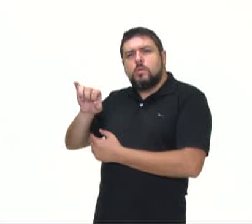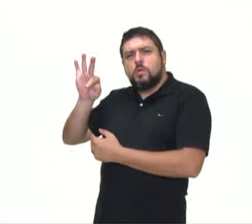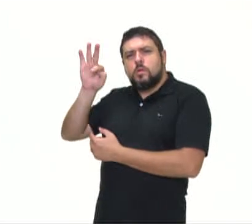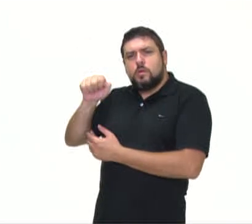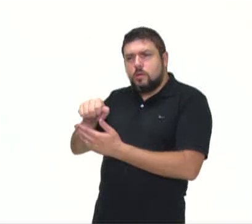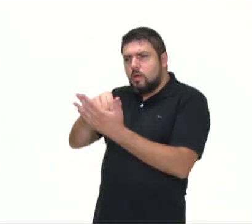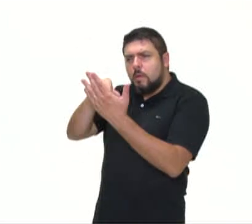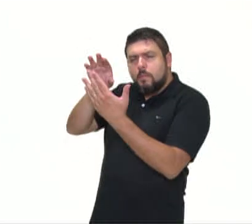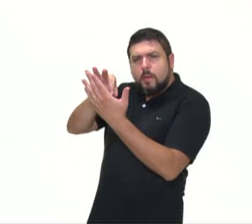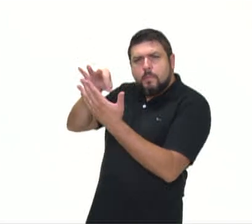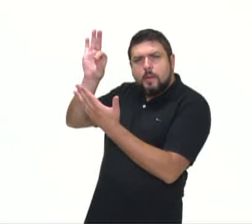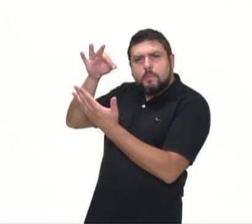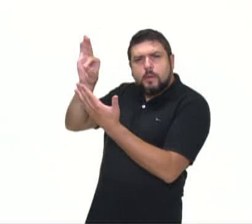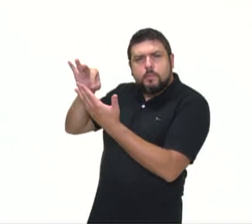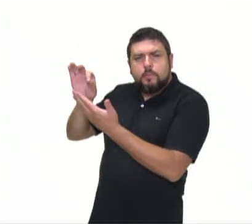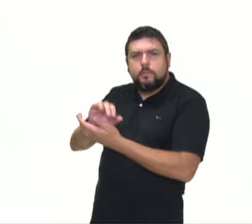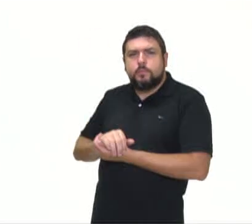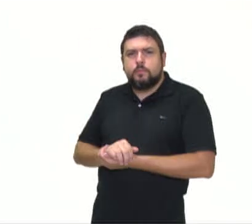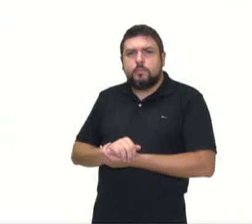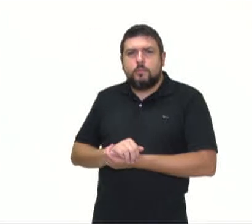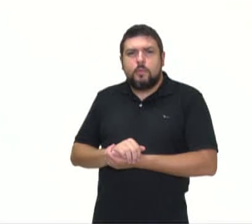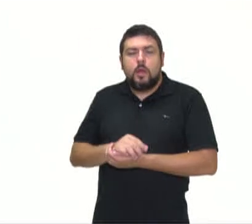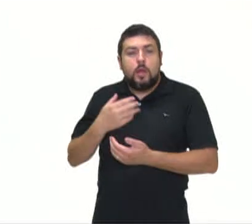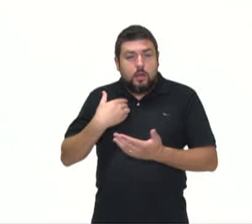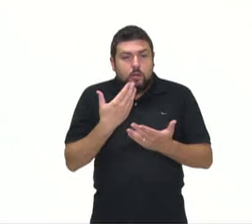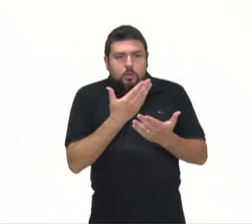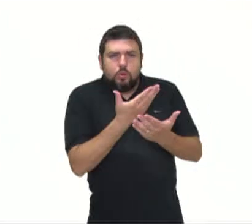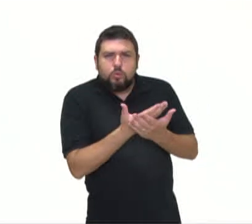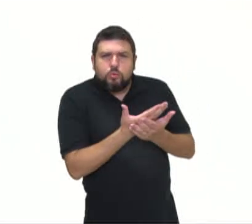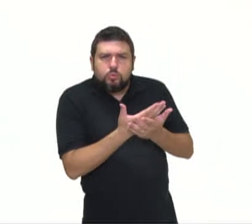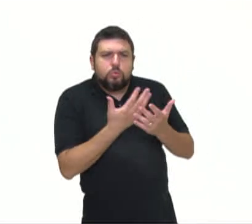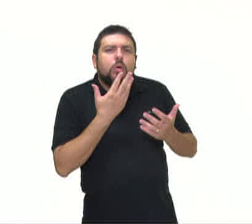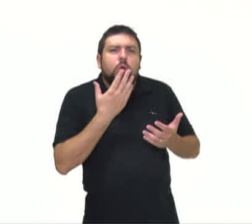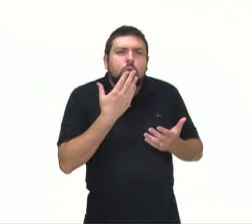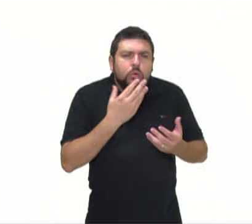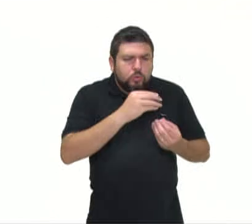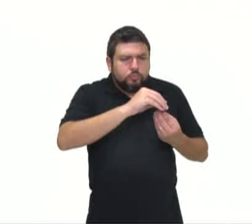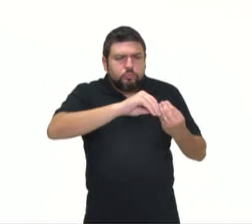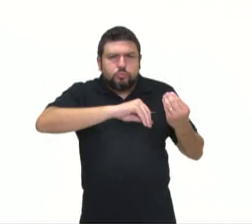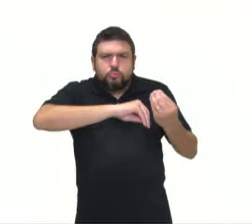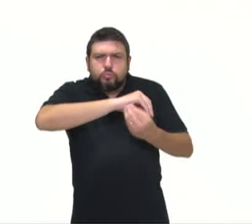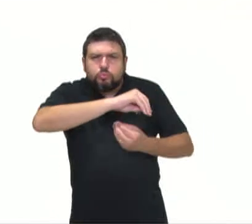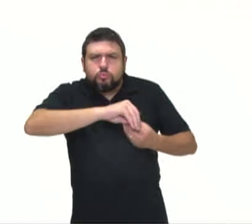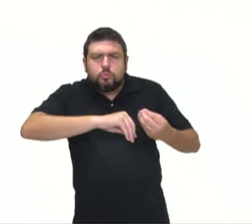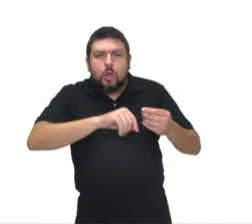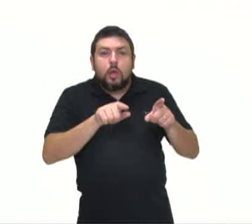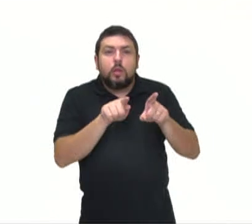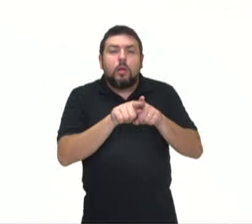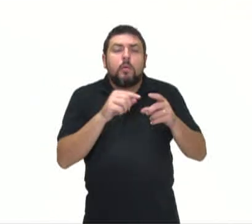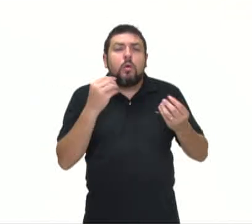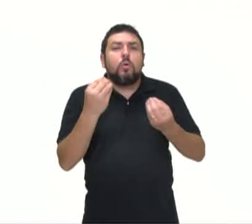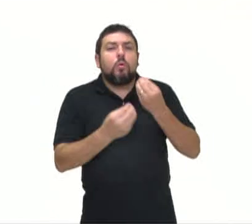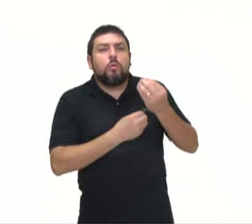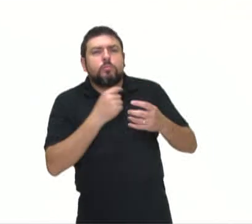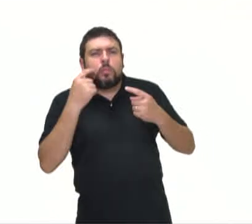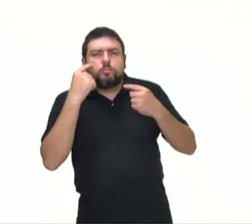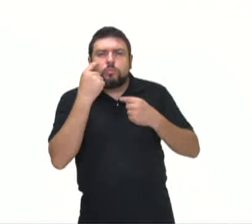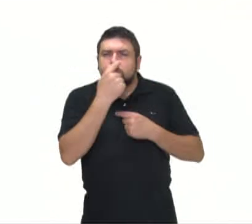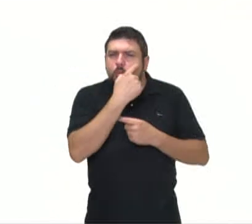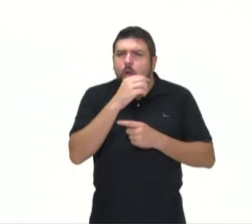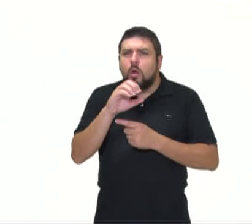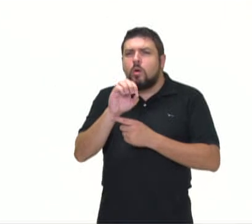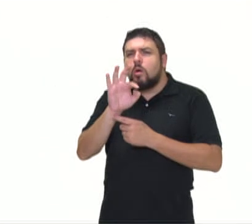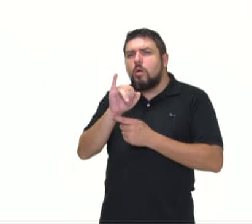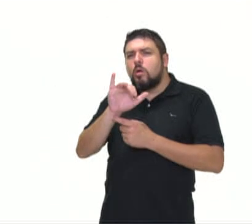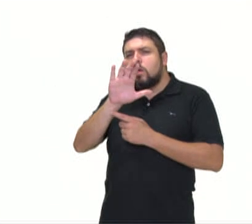fundamentada no estudo da teoria das cores e da mistura ótica. Voltava sua atenção a temas urbanos e